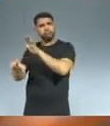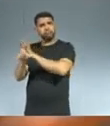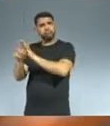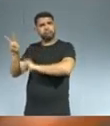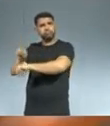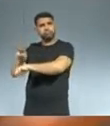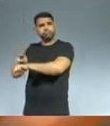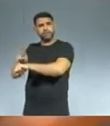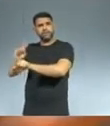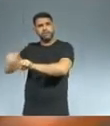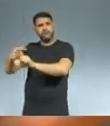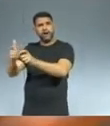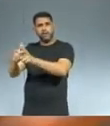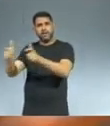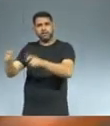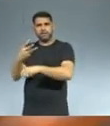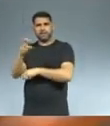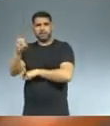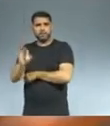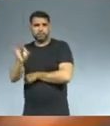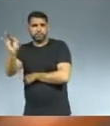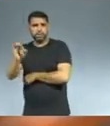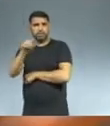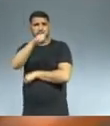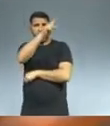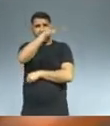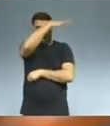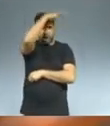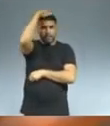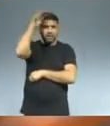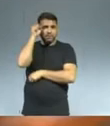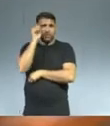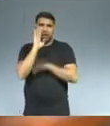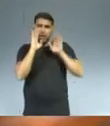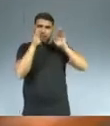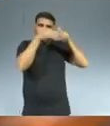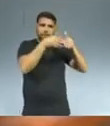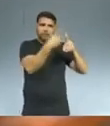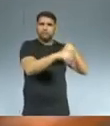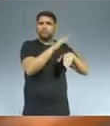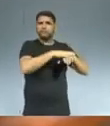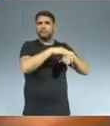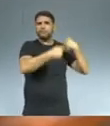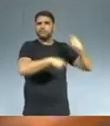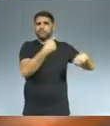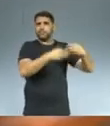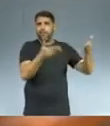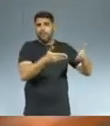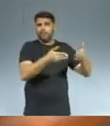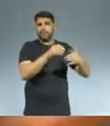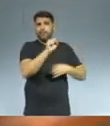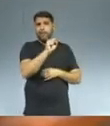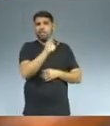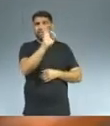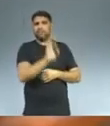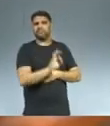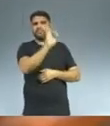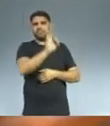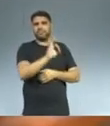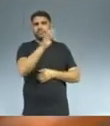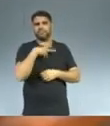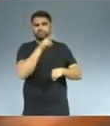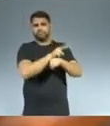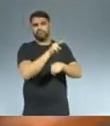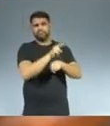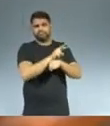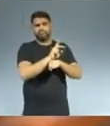e isso vai aumentando o cenário 35% e na Amazônia que é foco dessa discussão hoje são oitenta por